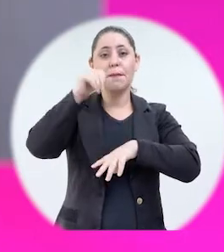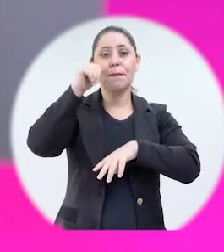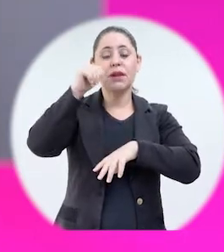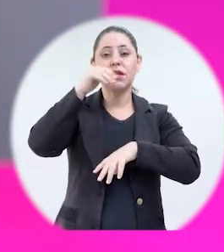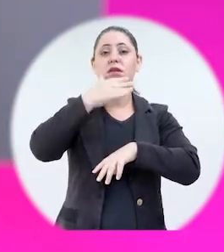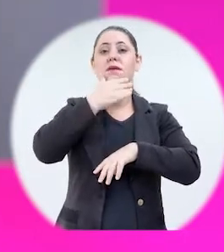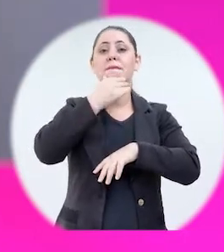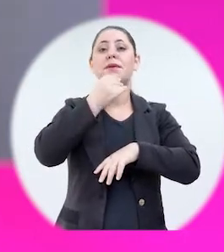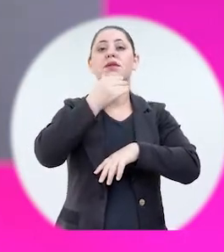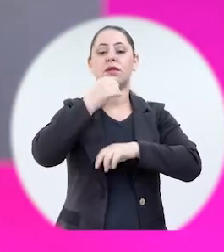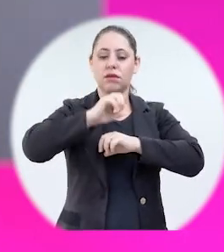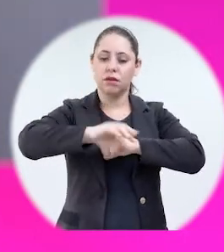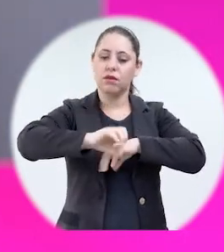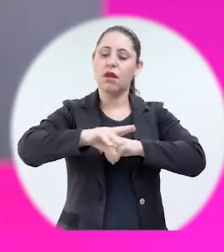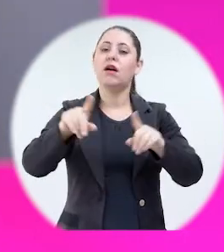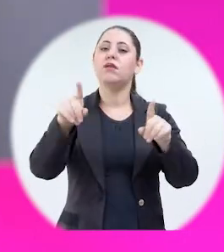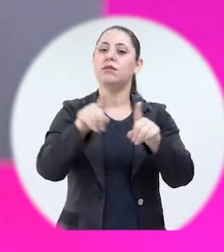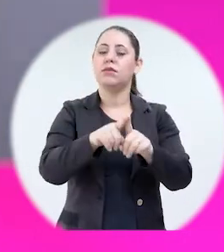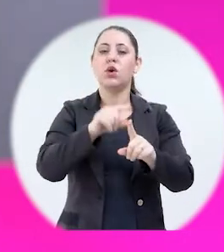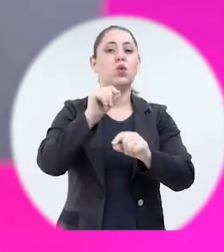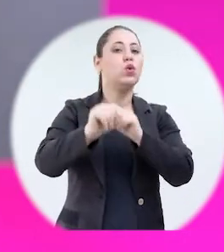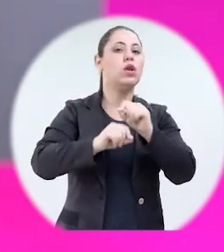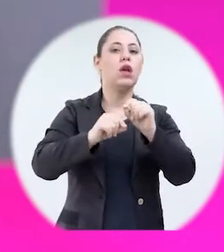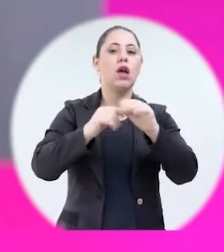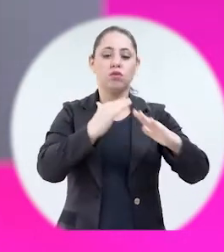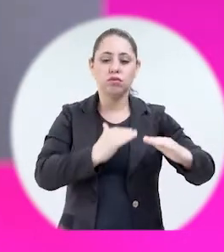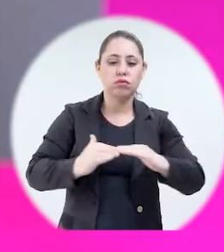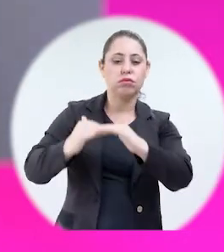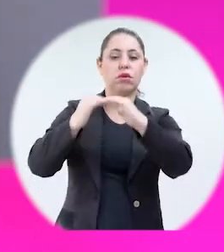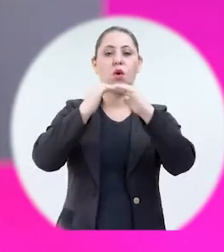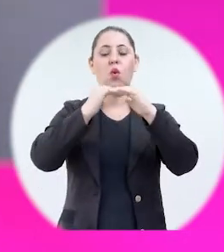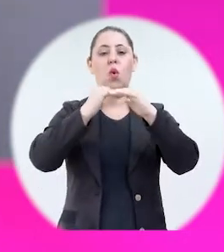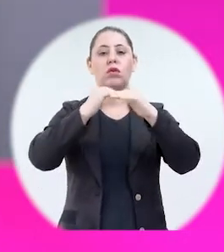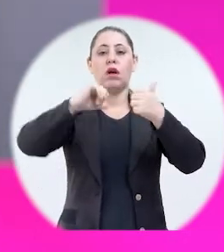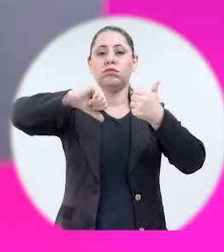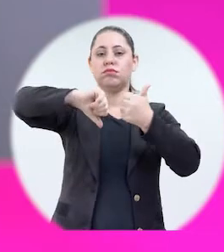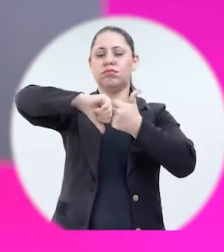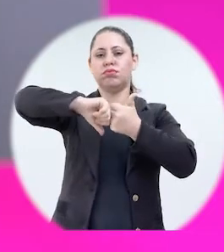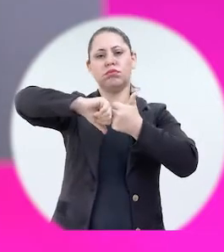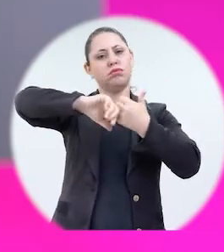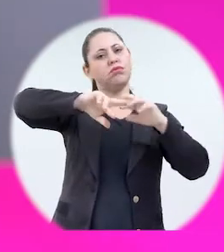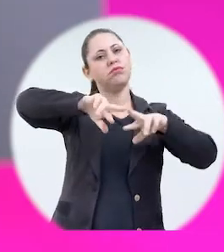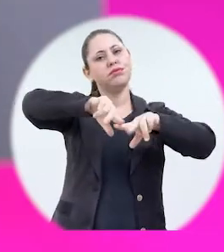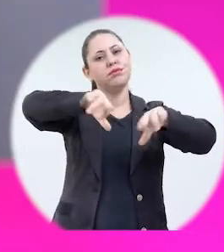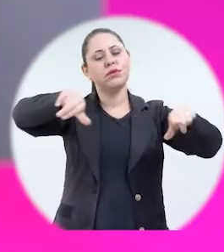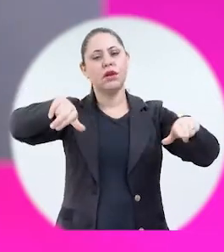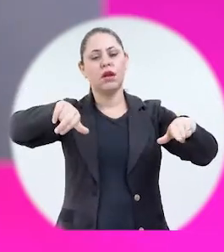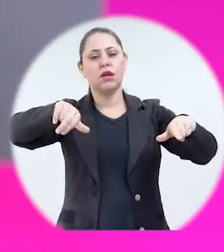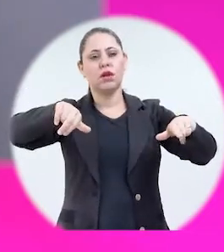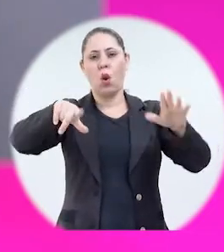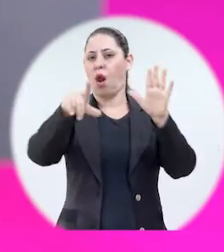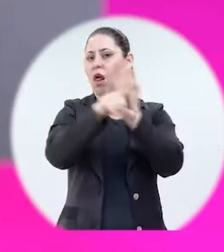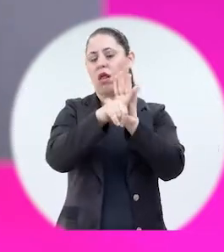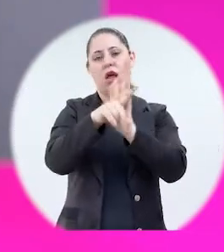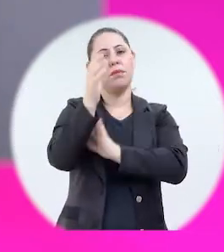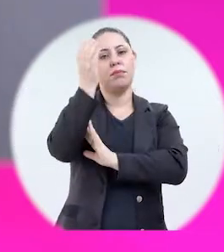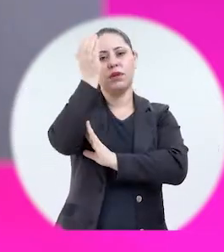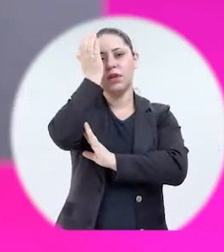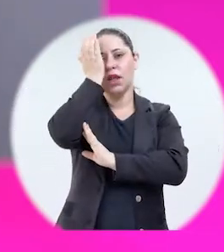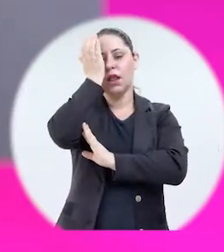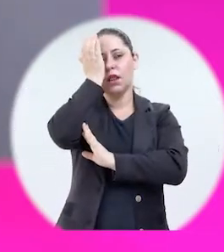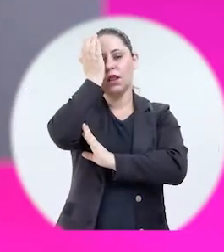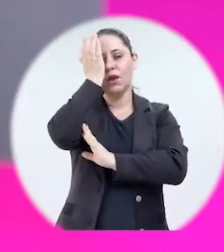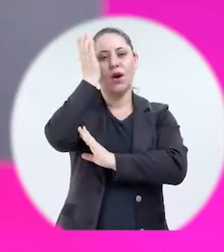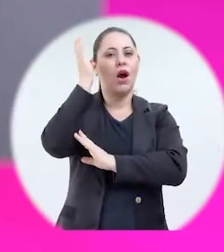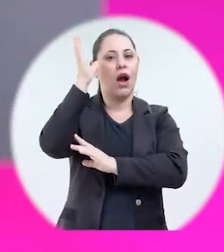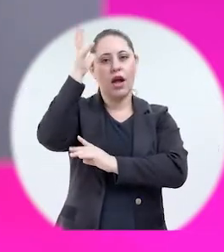nossas meninas e para os nossos meninos sobre igualdade de gênero, não haverá lei que baixe, né? A Lei Maria da